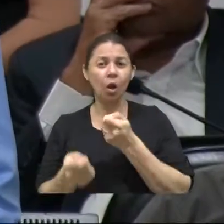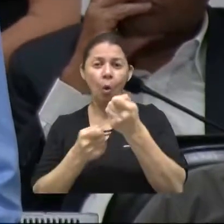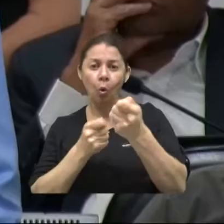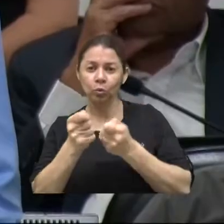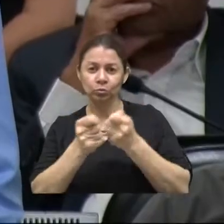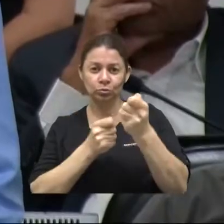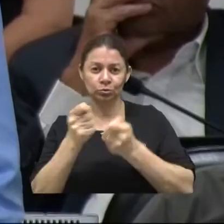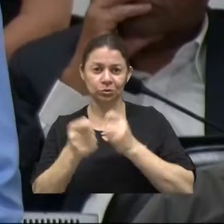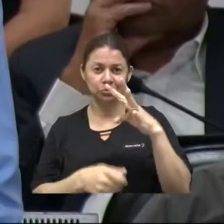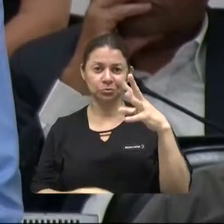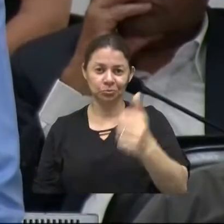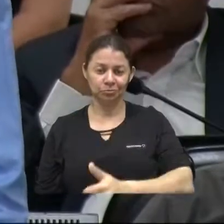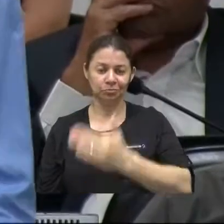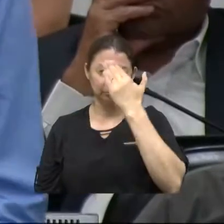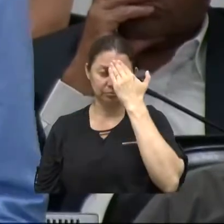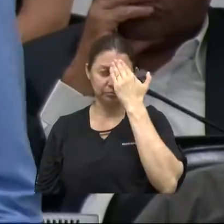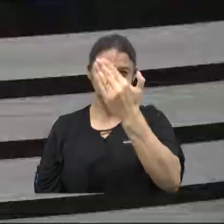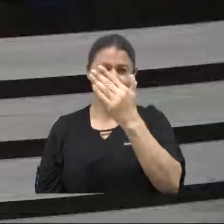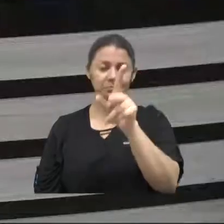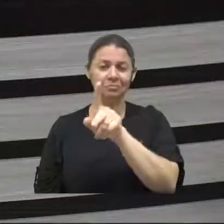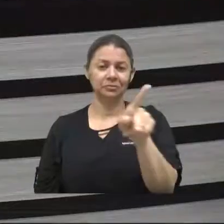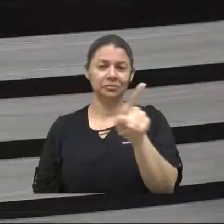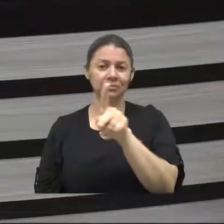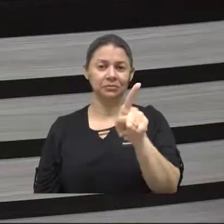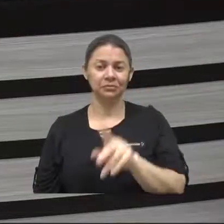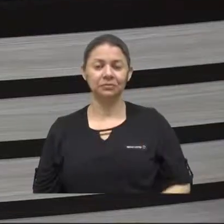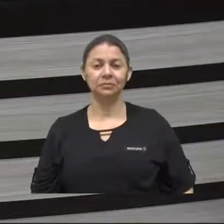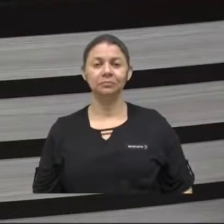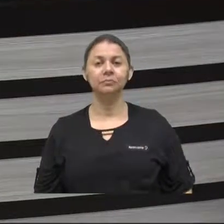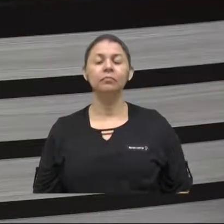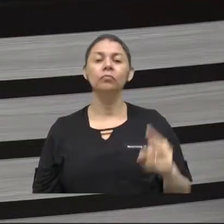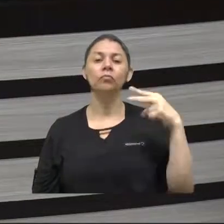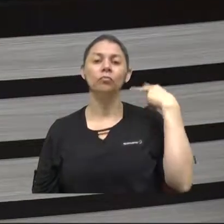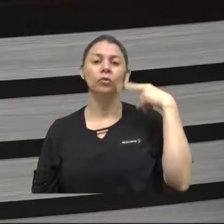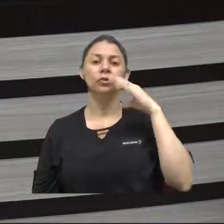Obrigado, senhor presidente. Vereador Cleiton.